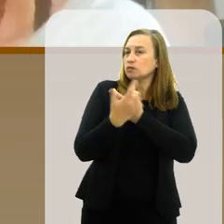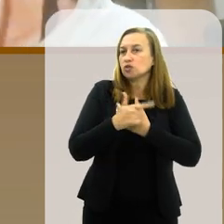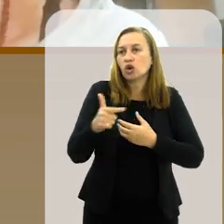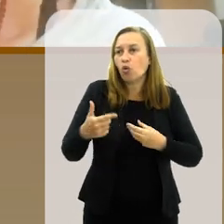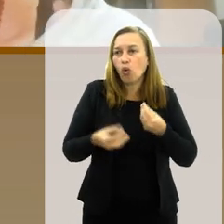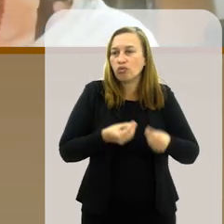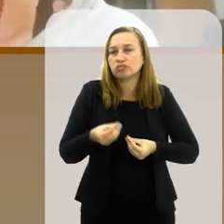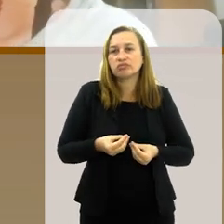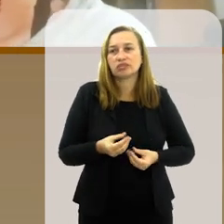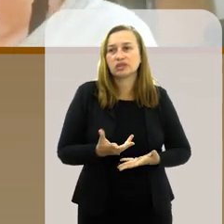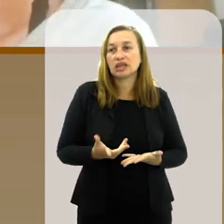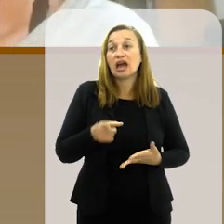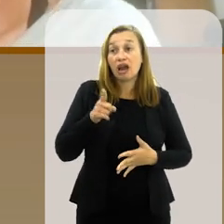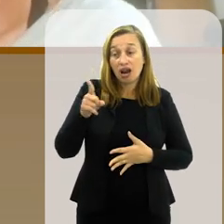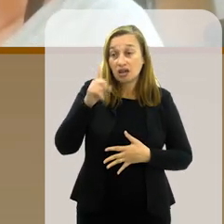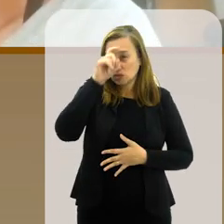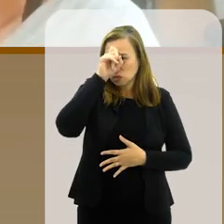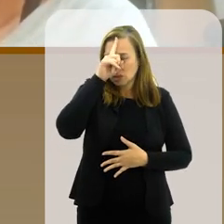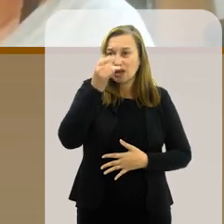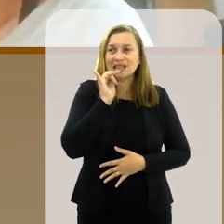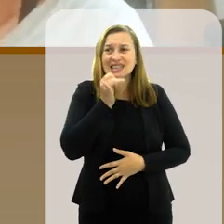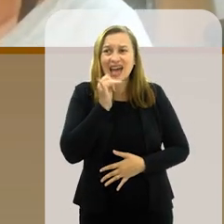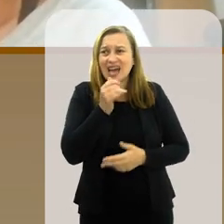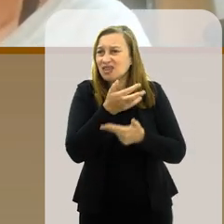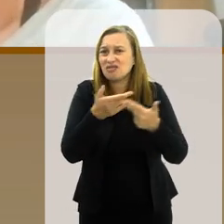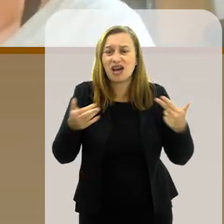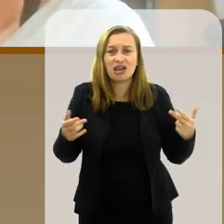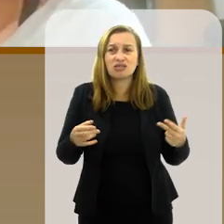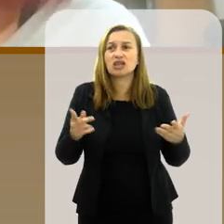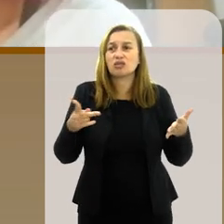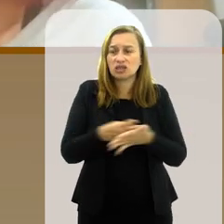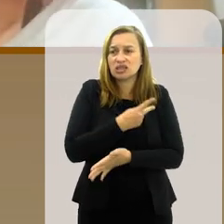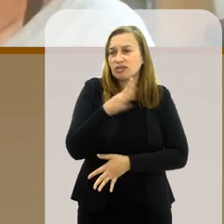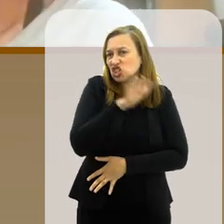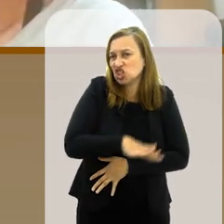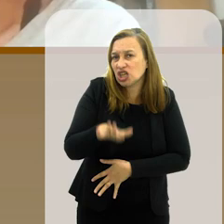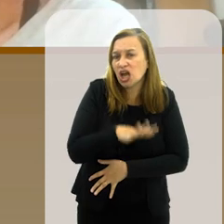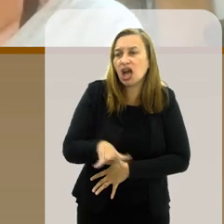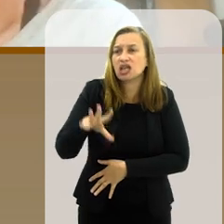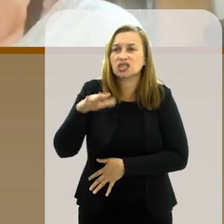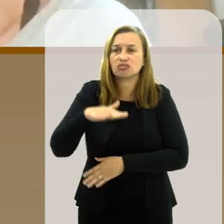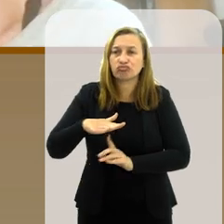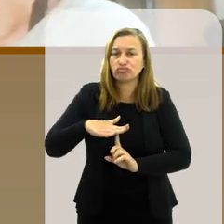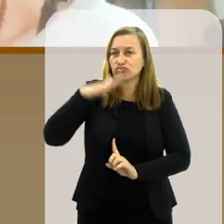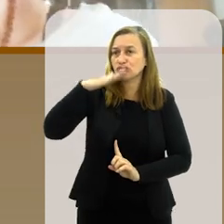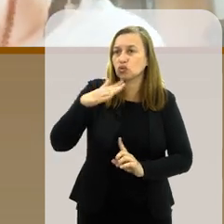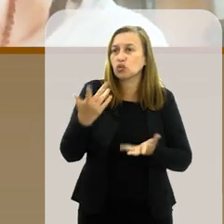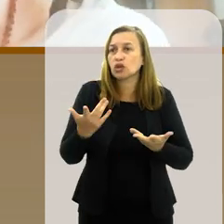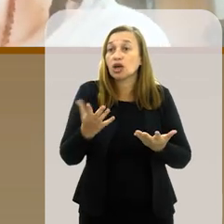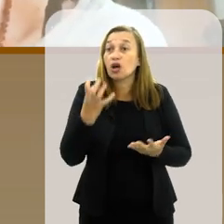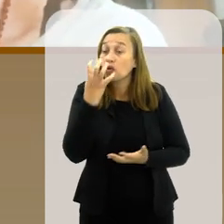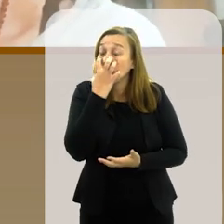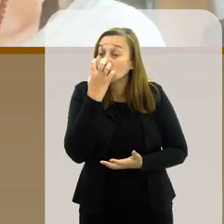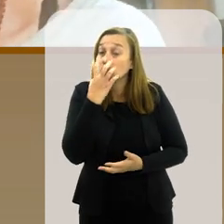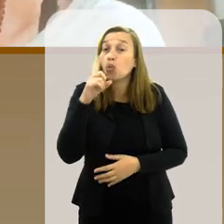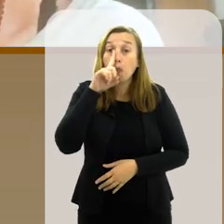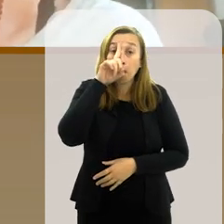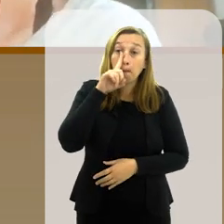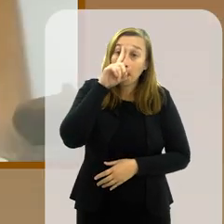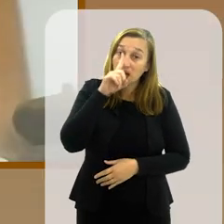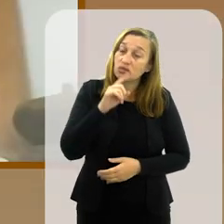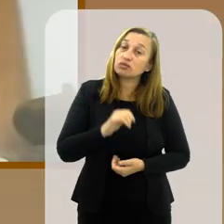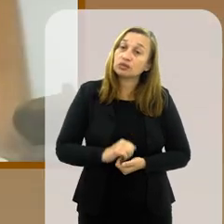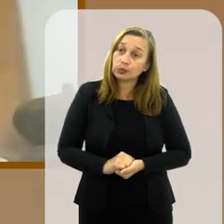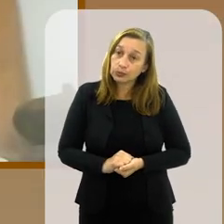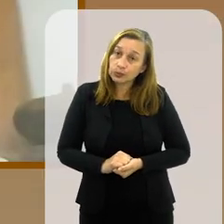daquela mordida. lá no hospital me narraram muitos casos de crianças, de adultos. É um